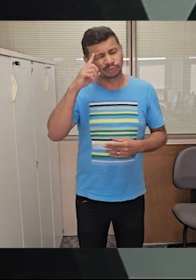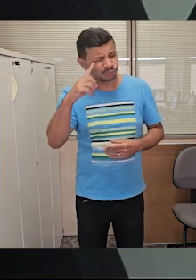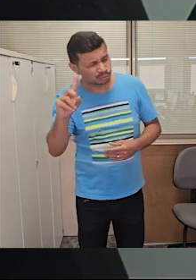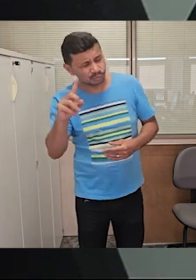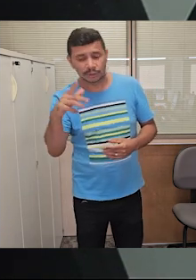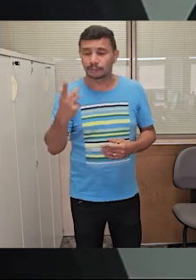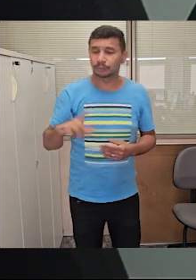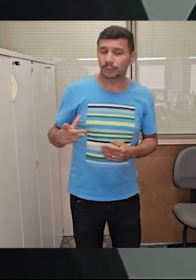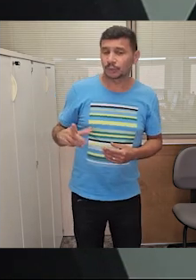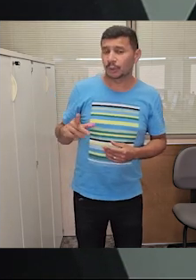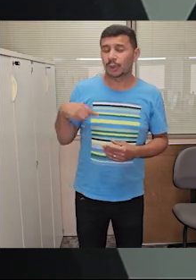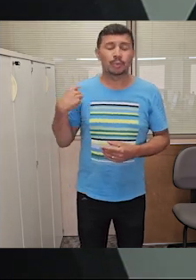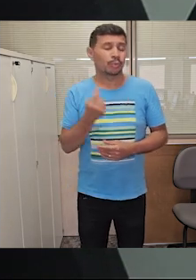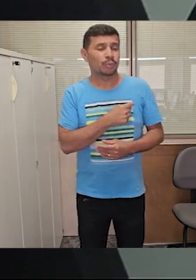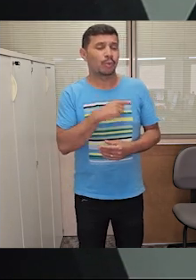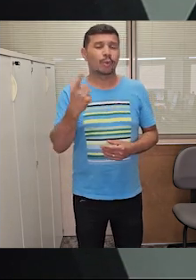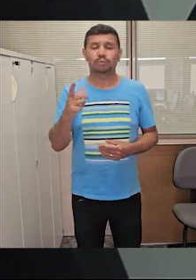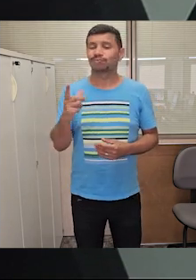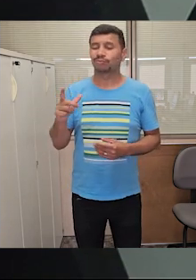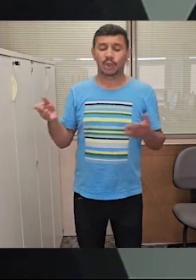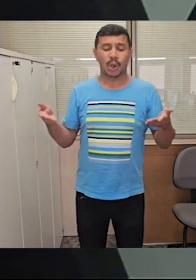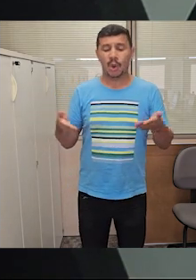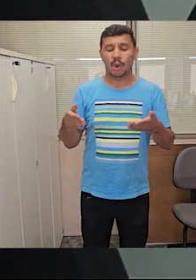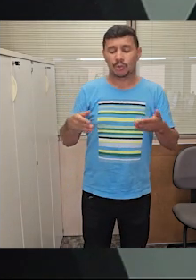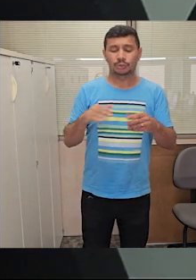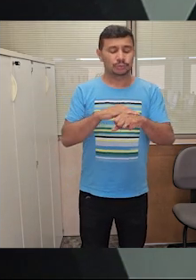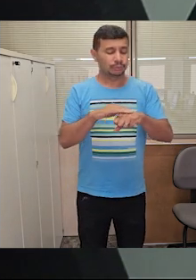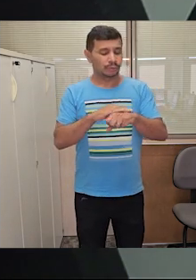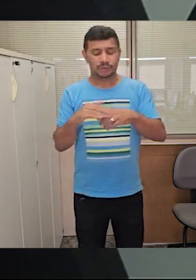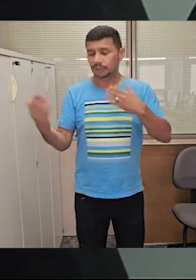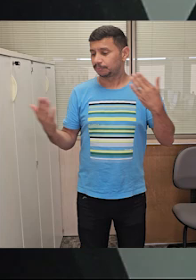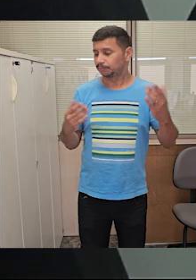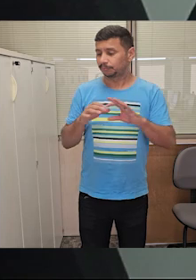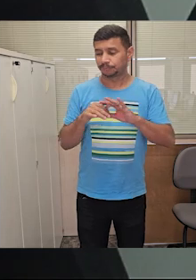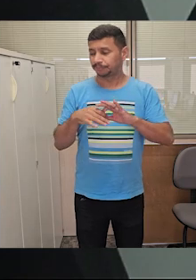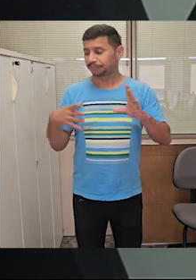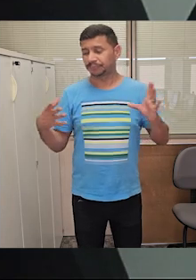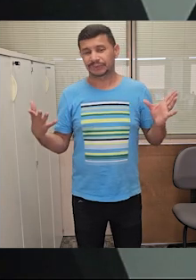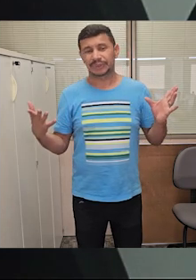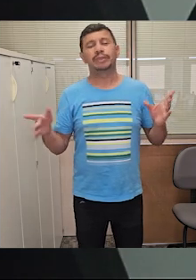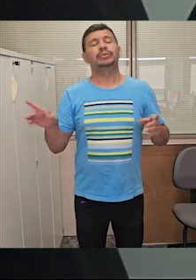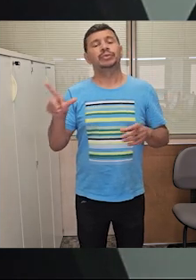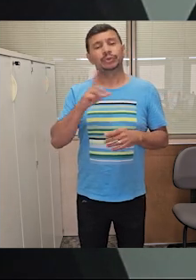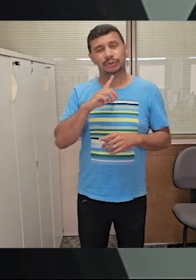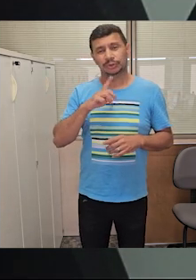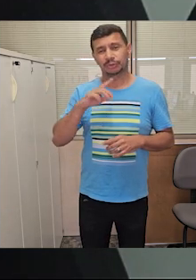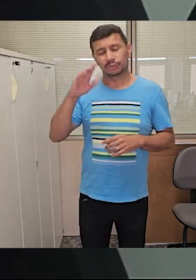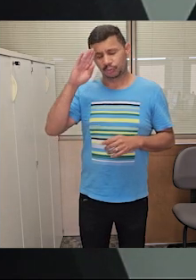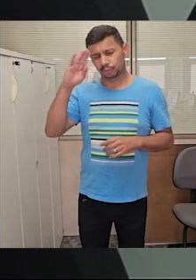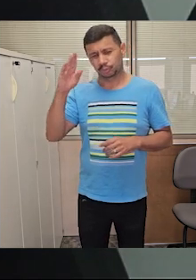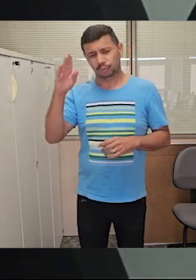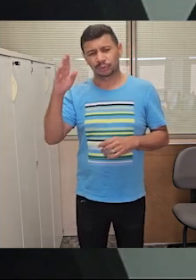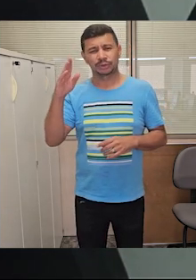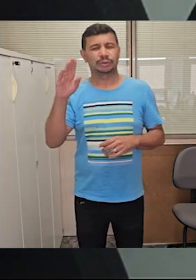dúvidas disso. Nós não estaríamos aqui hoje assim, conversando livremente, se tivesse